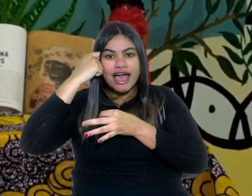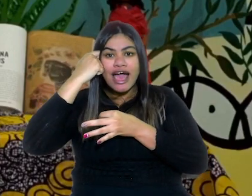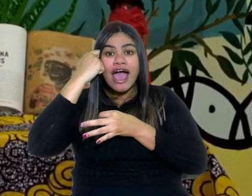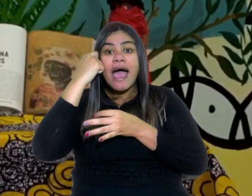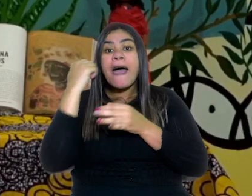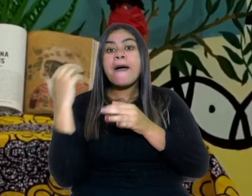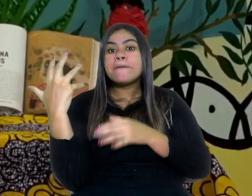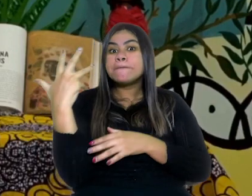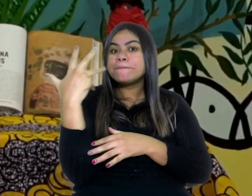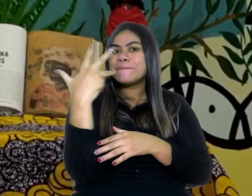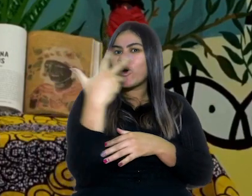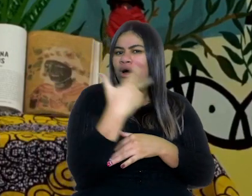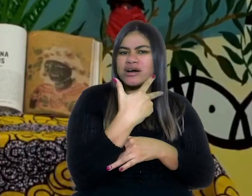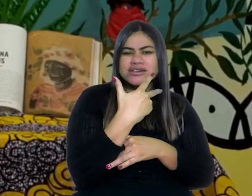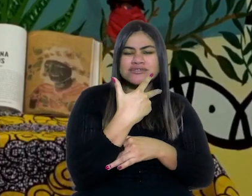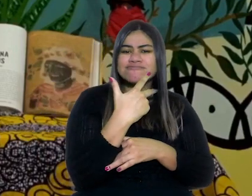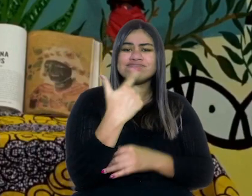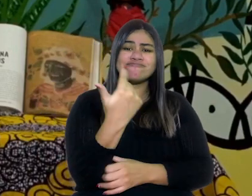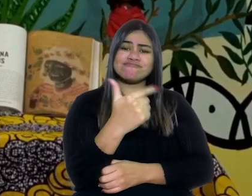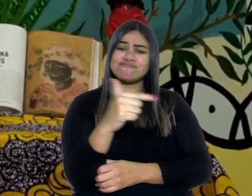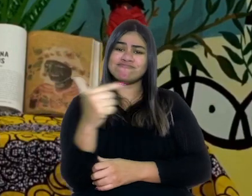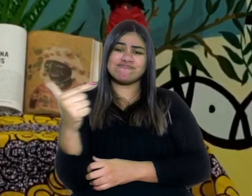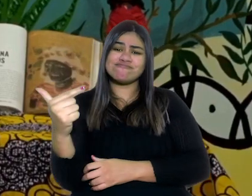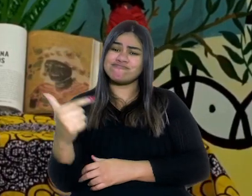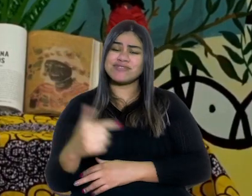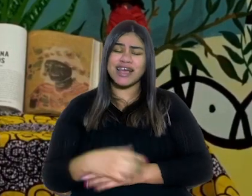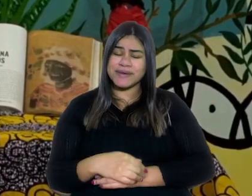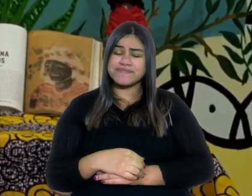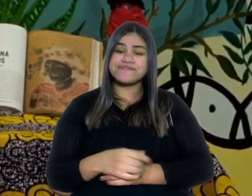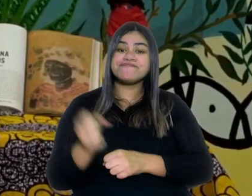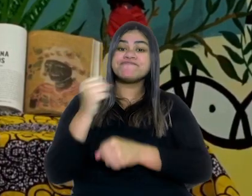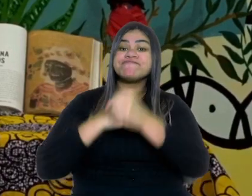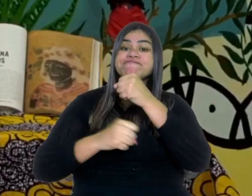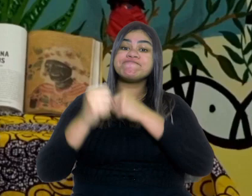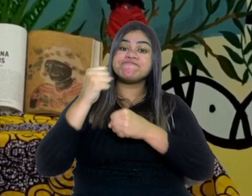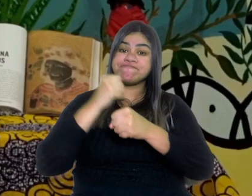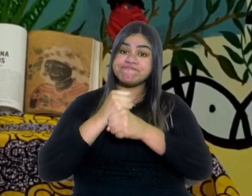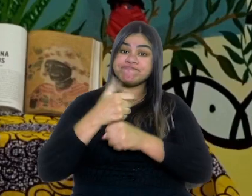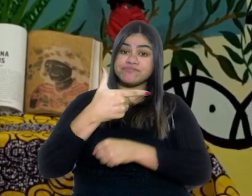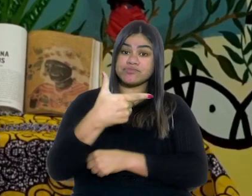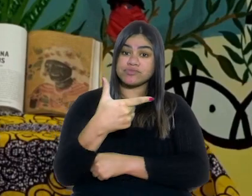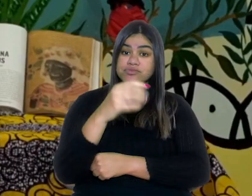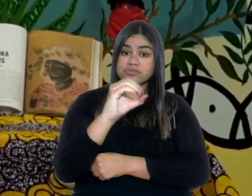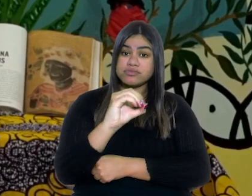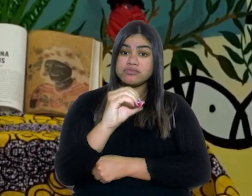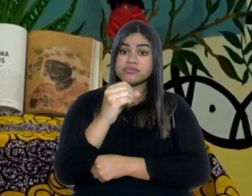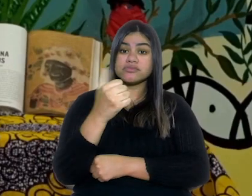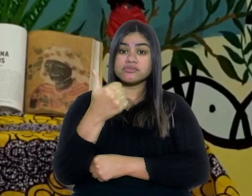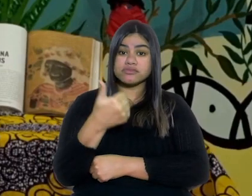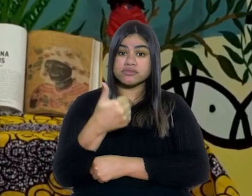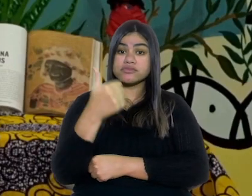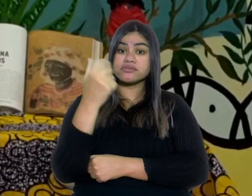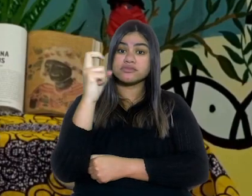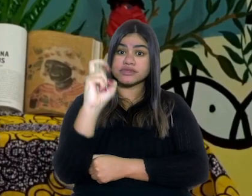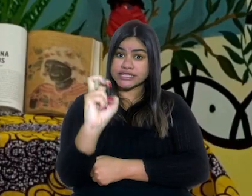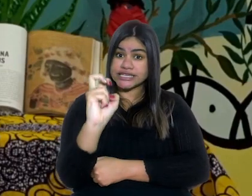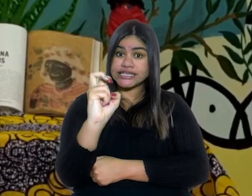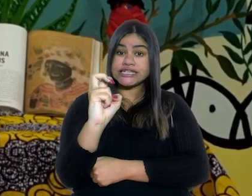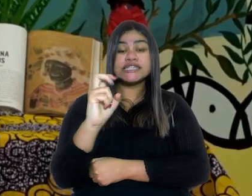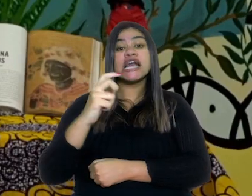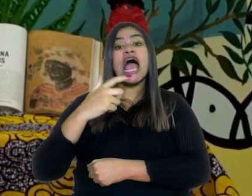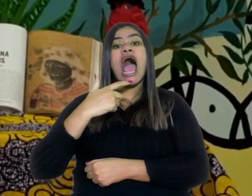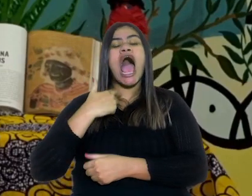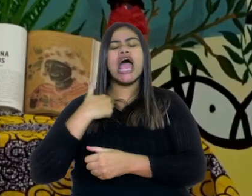não era considerada beleza. E quando foi em 2015, eu lembro que eu estava dando